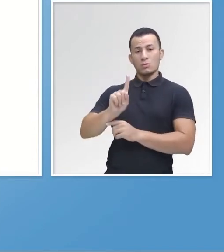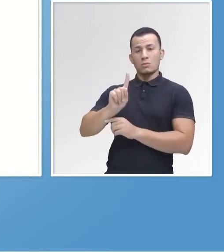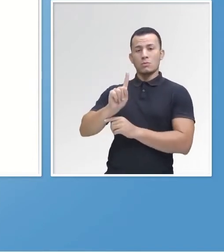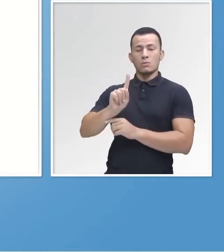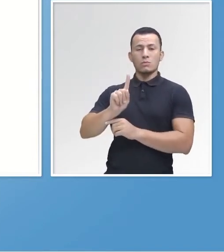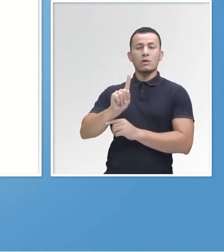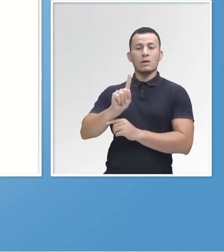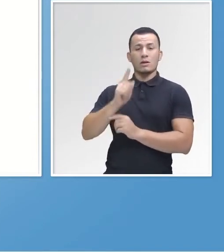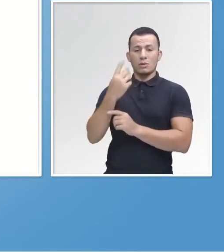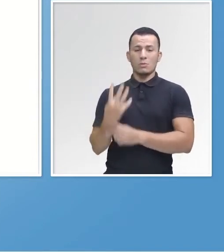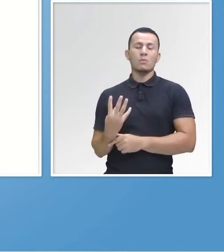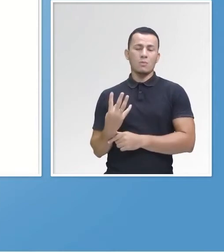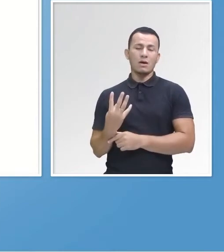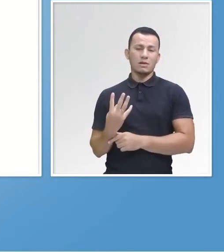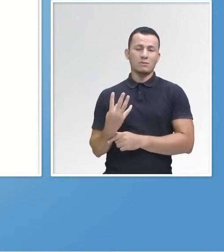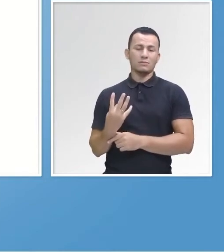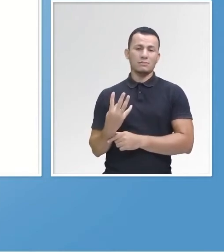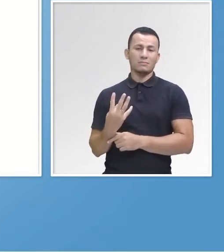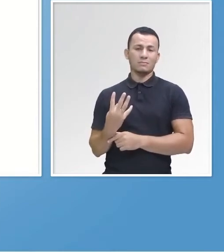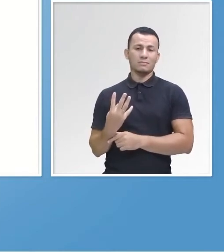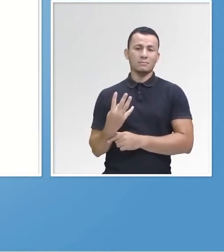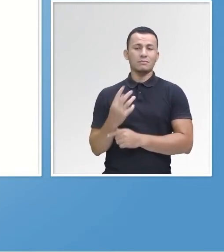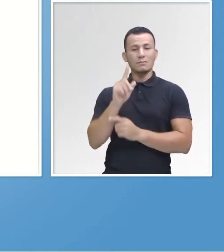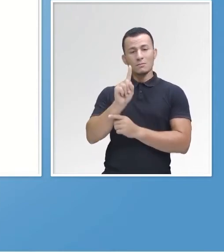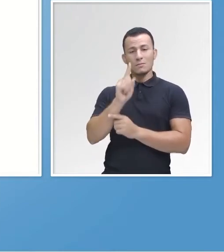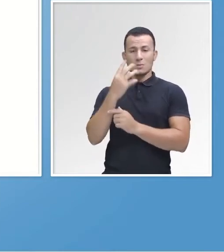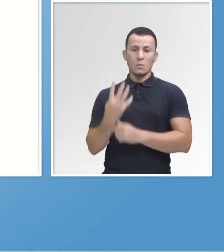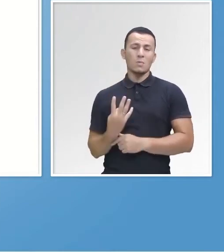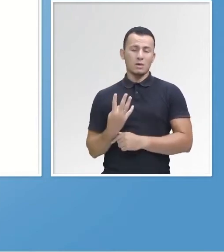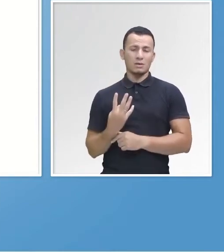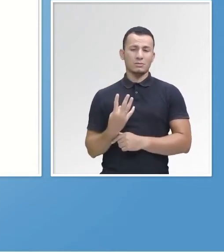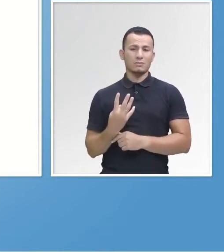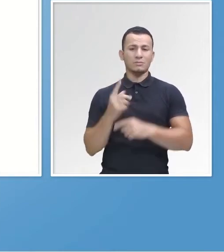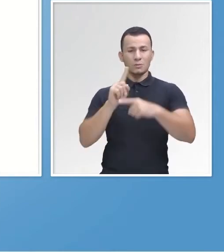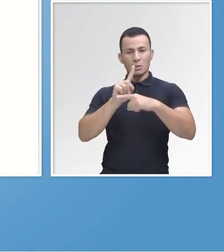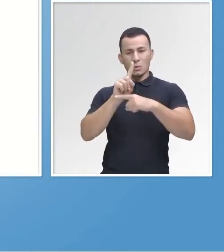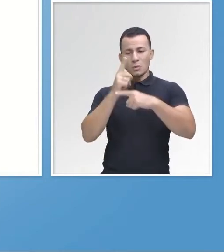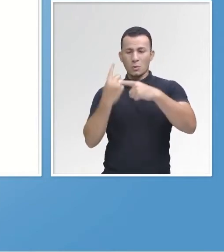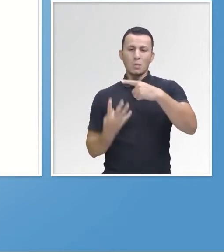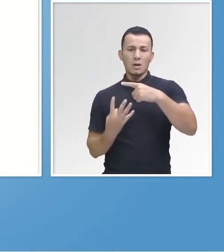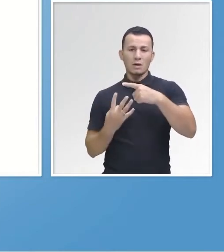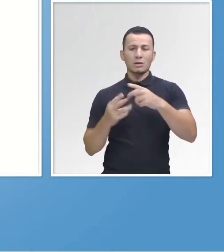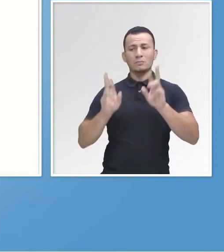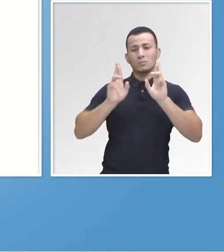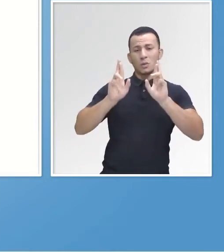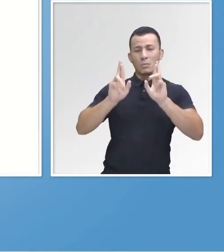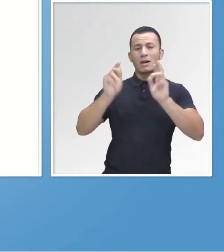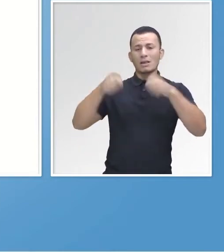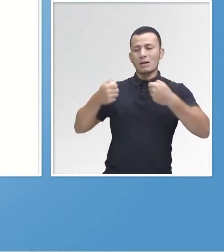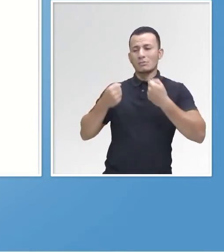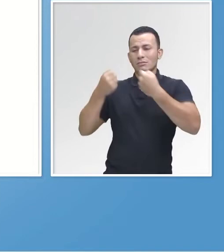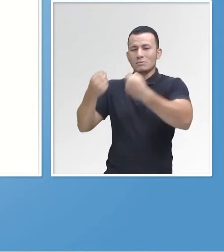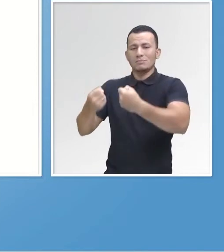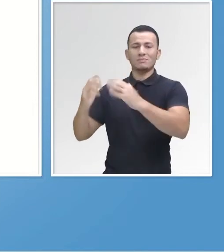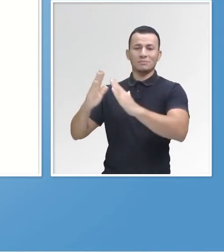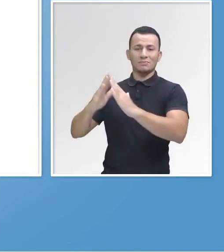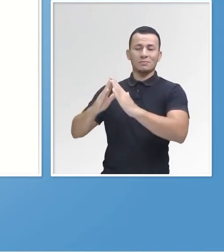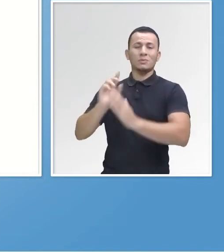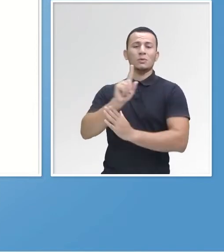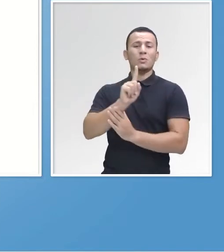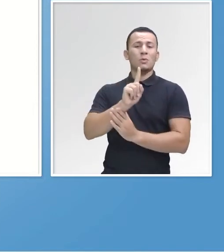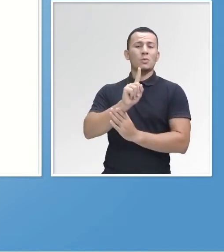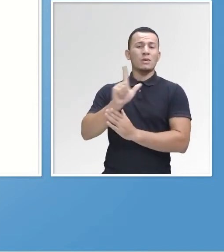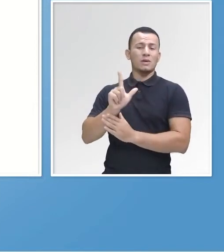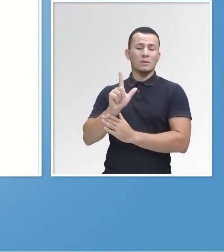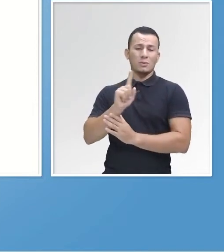quarto do tanque um quarto do Galão ou seja vamos orar pelo João para você tô em casa com apenas um quarto